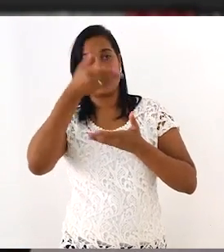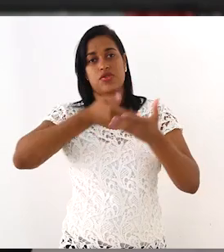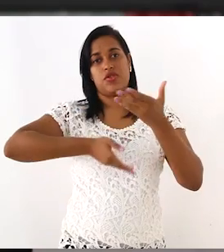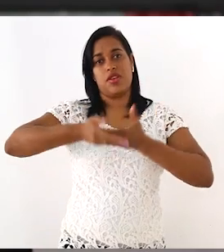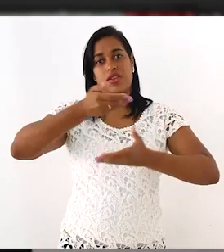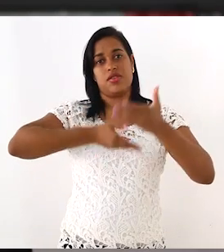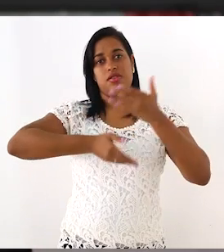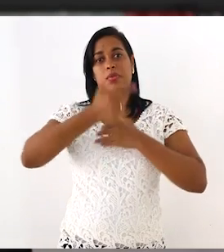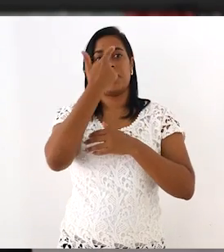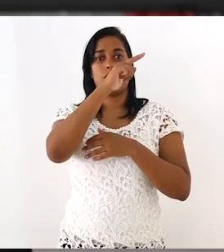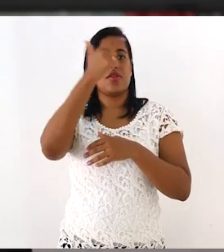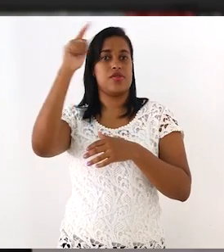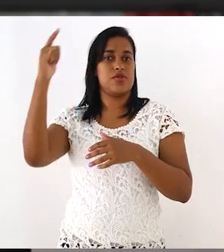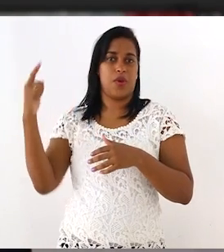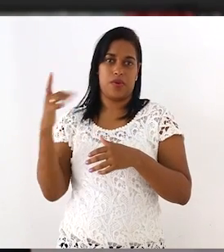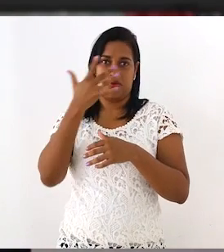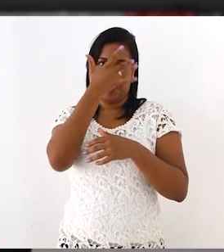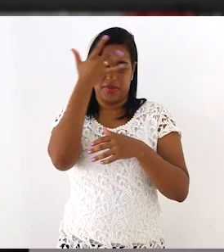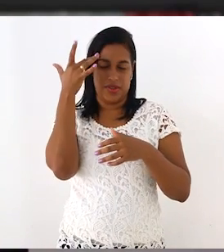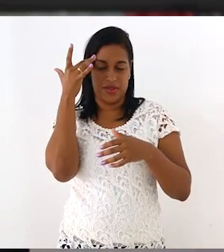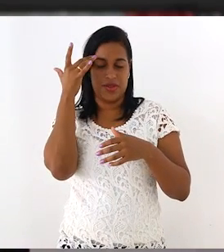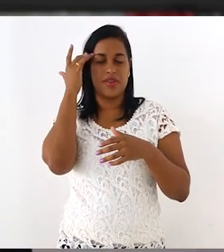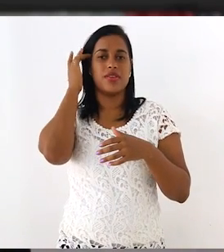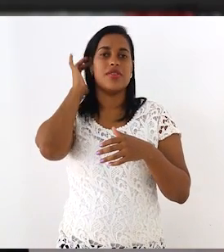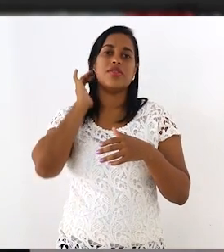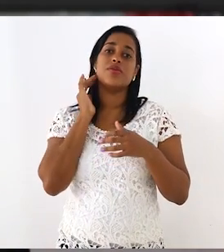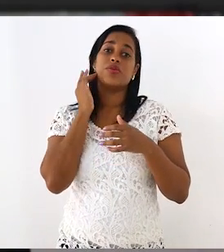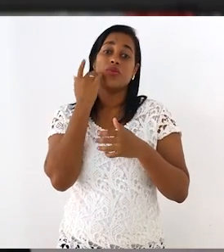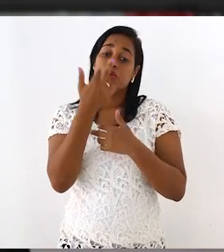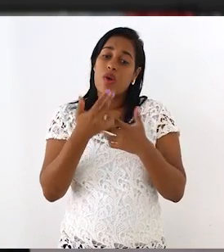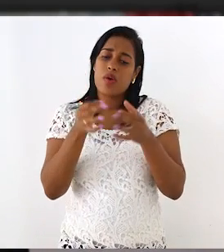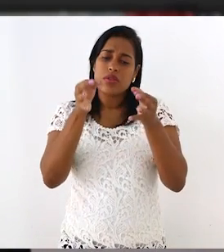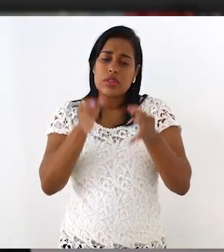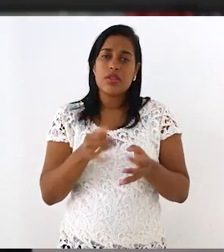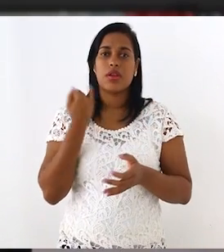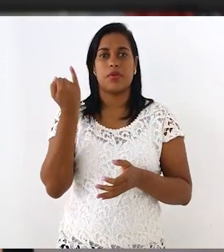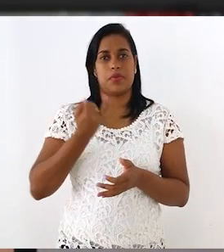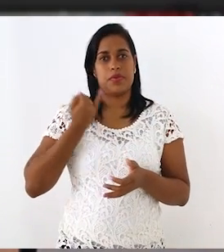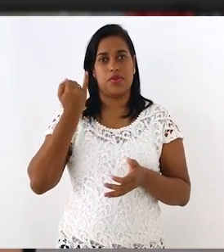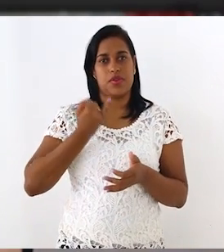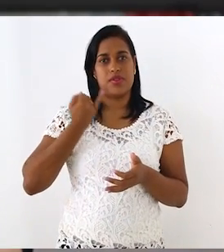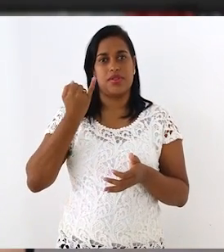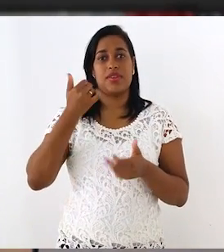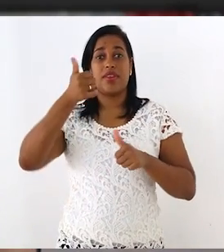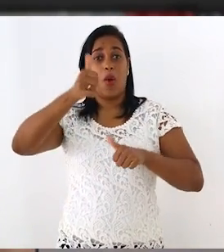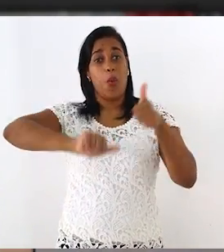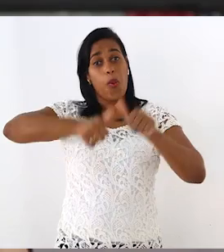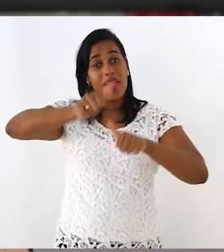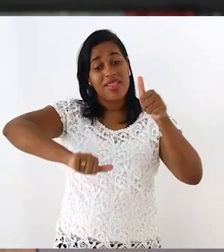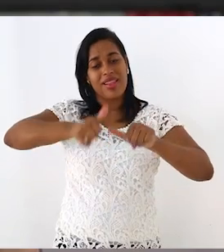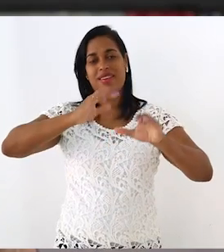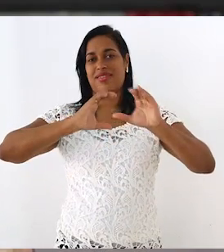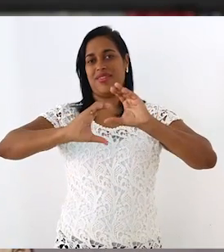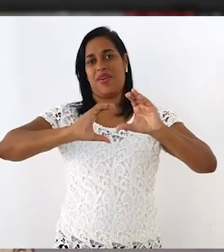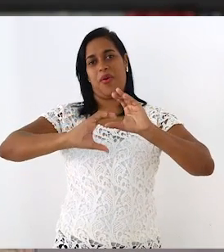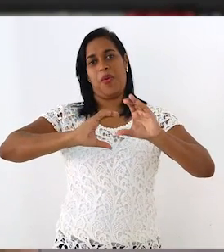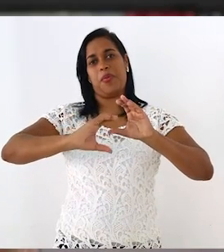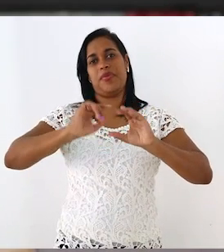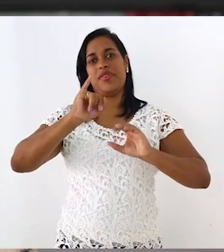relacionamentos com as outras pessoas. Uma coisa é certa, o grau de qualidade da